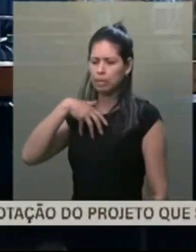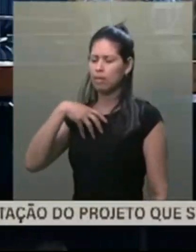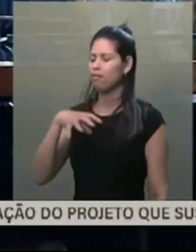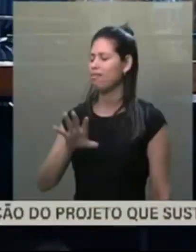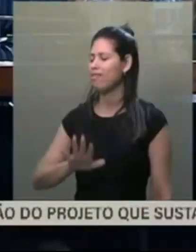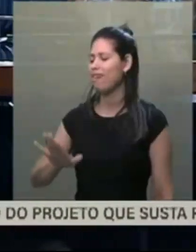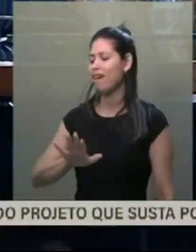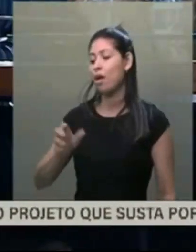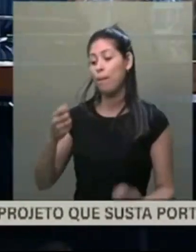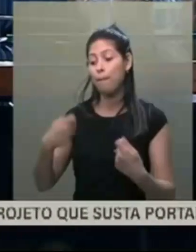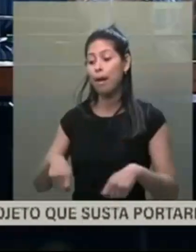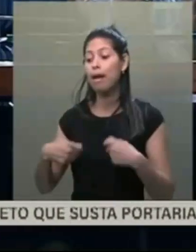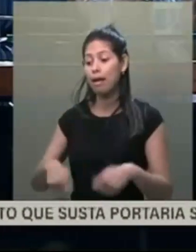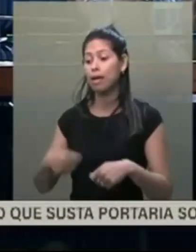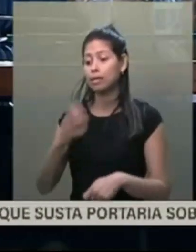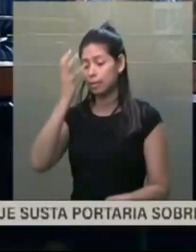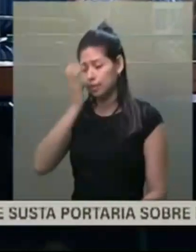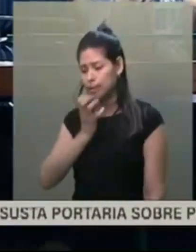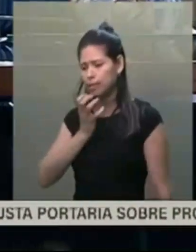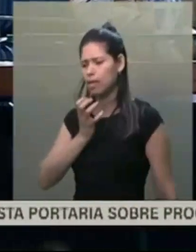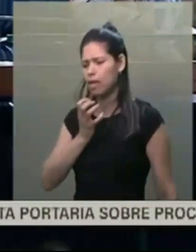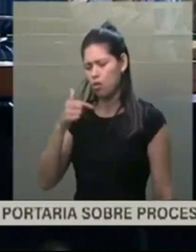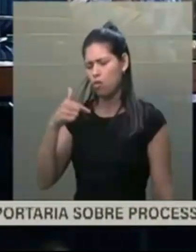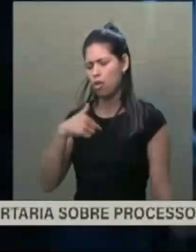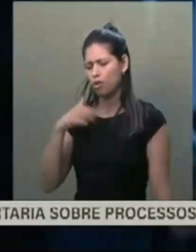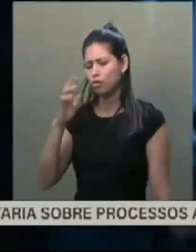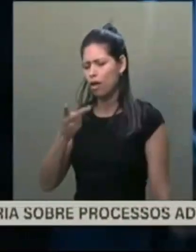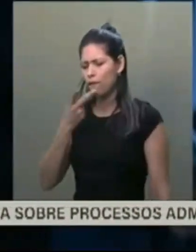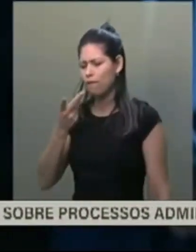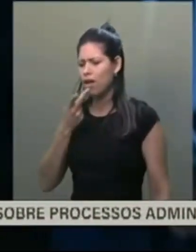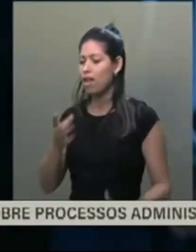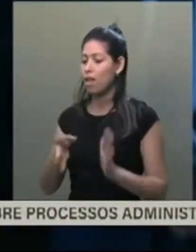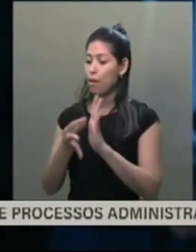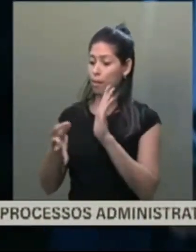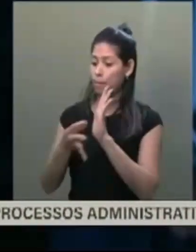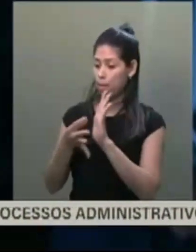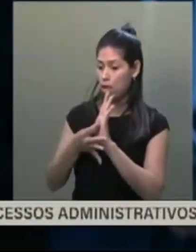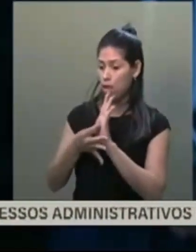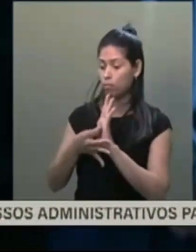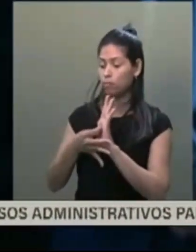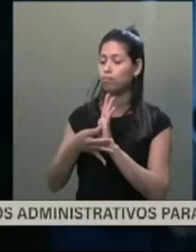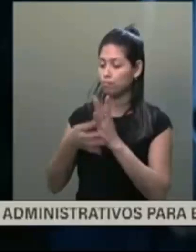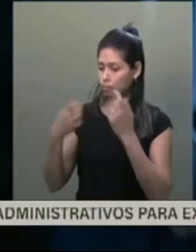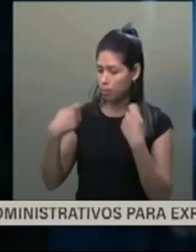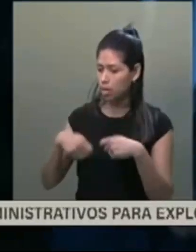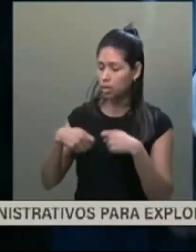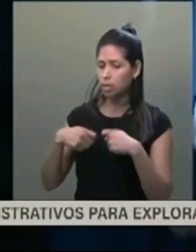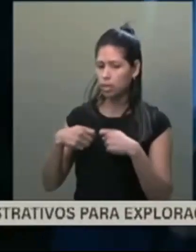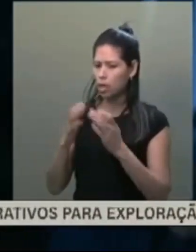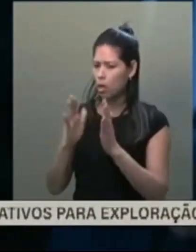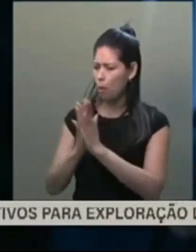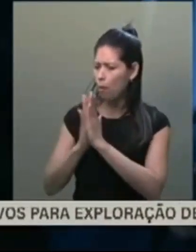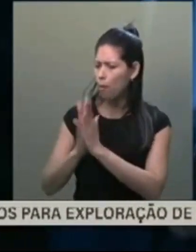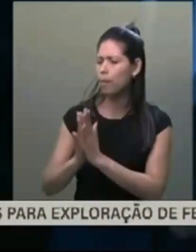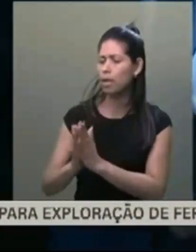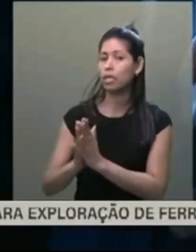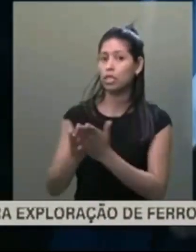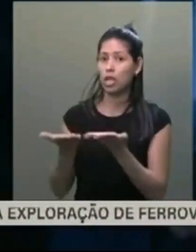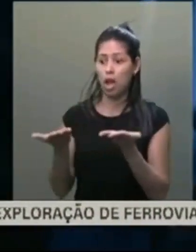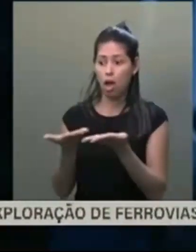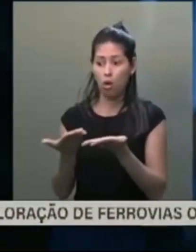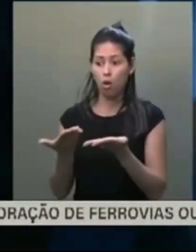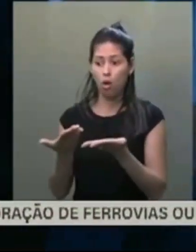E eu sou solidário ao que disse aqui o senador Eduardo Girão, e faço um apelo que